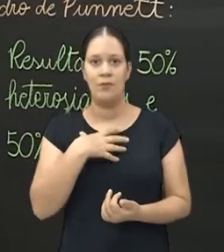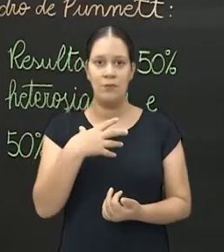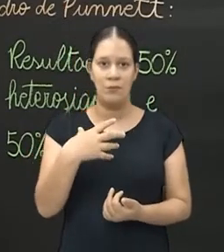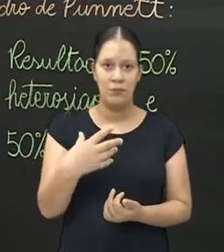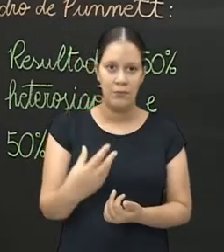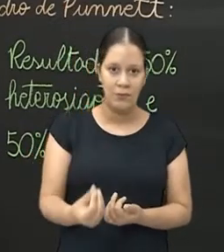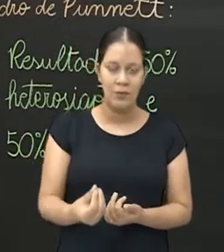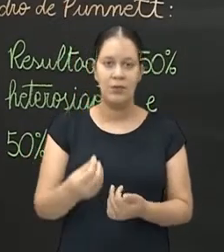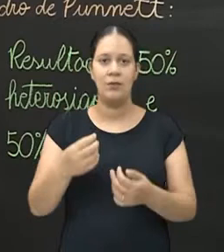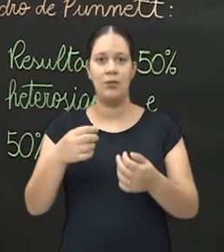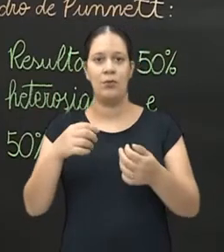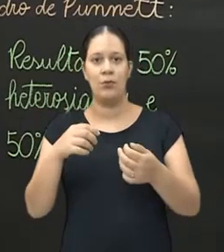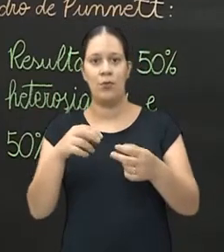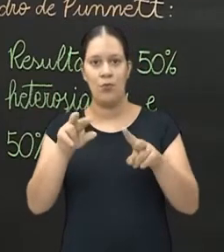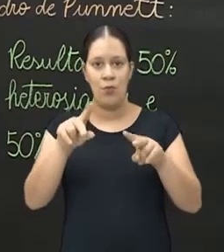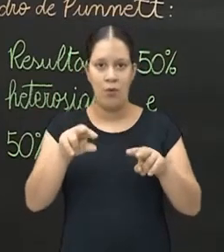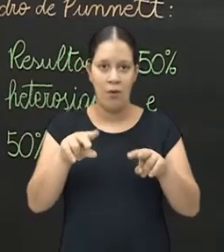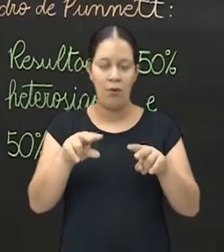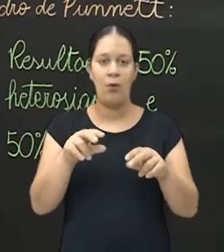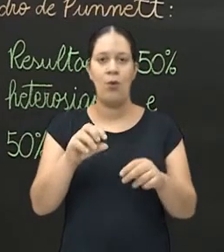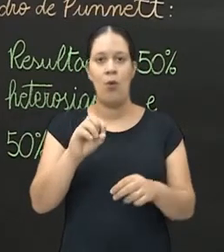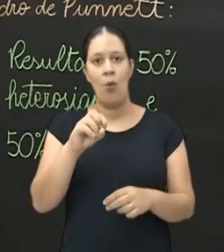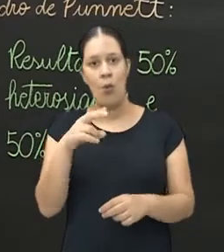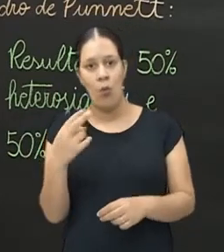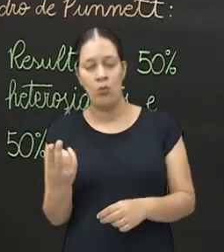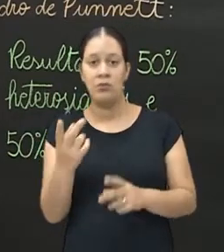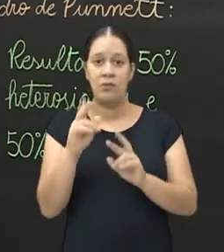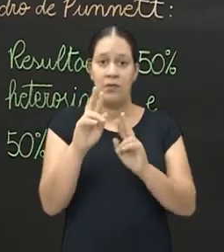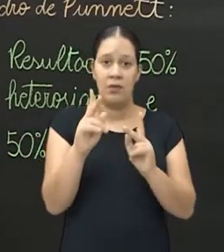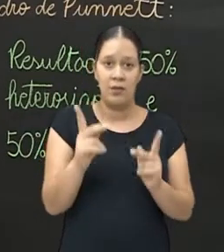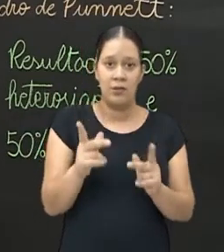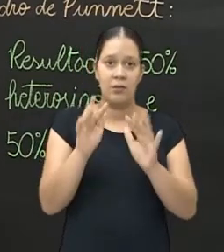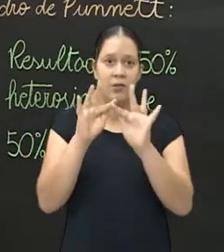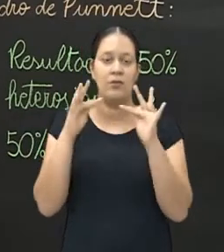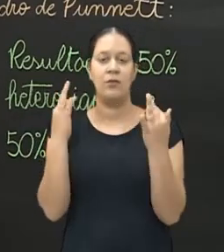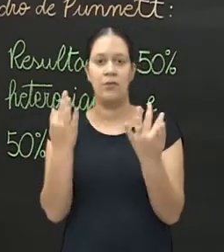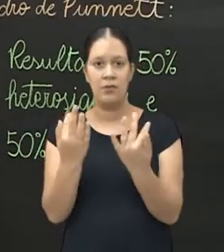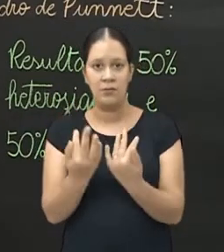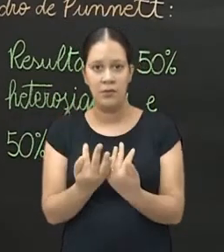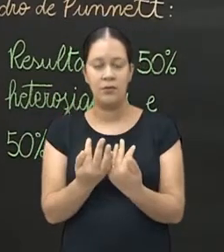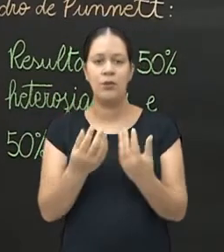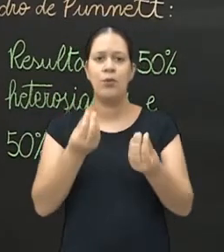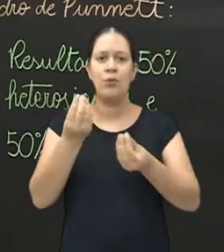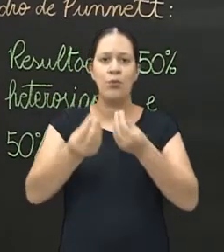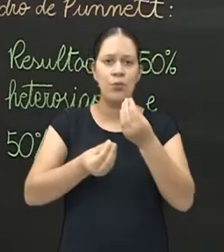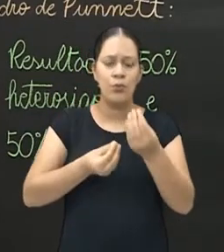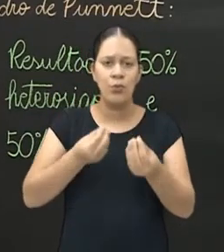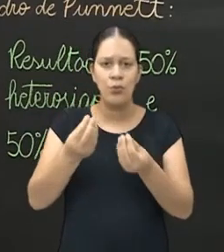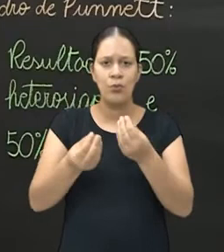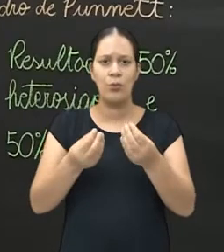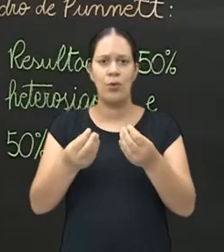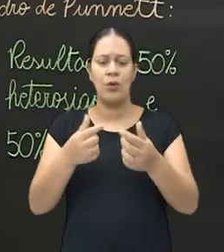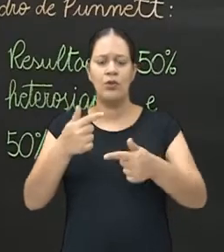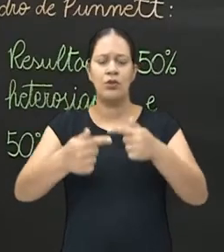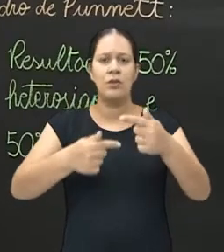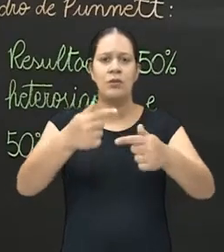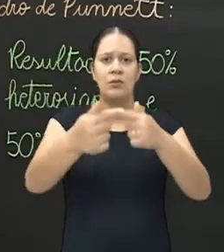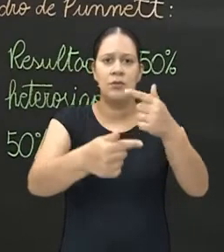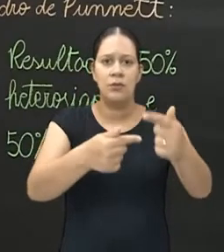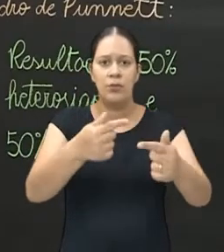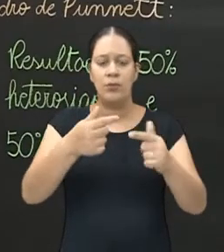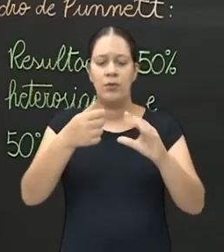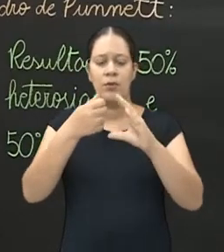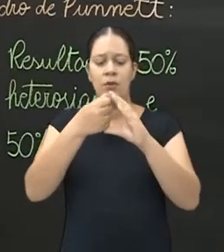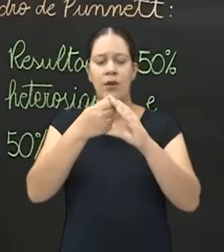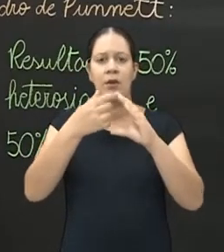filhos muito diferentes dos seus pais. E surge sempre essa pergunta, como é passada essas características? Por que algumas características parecem